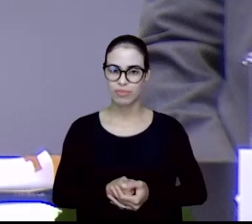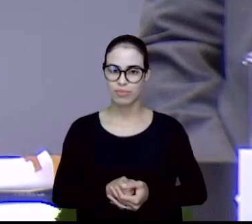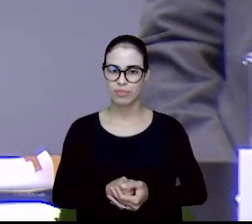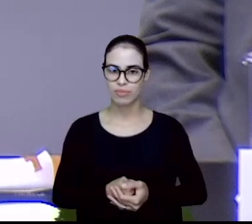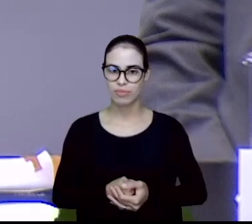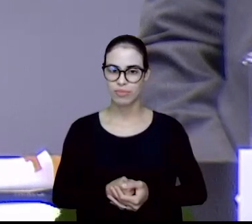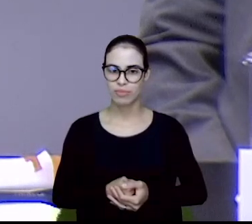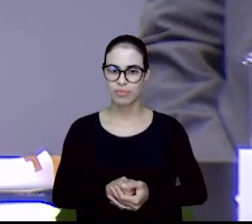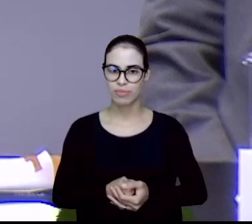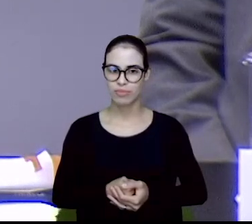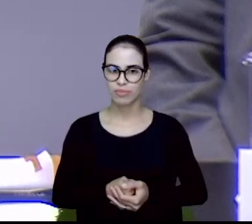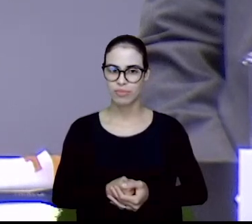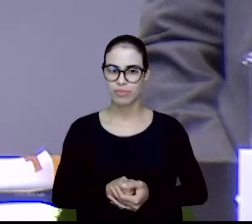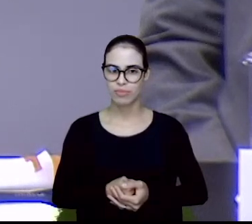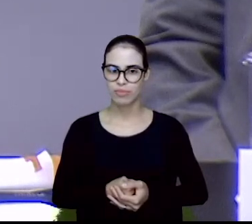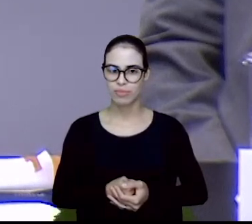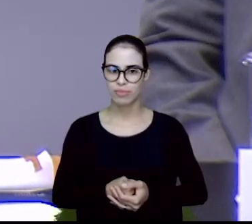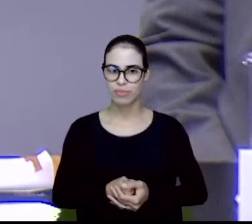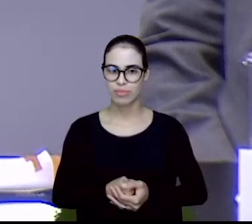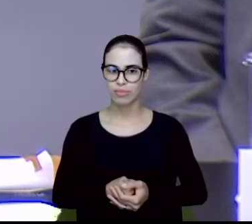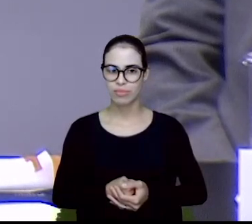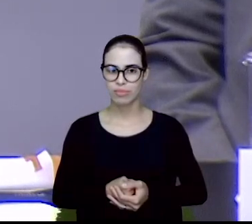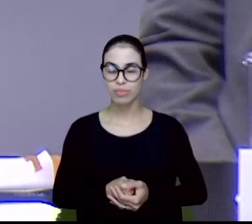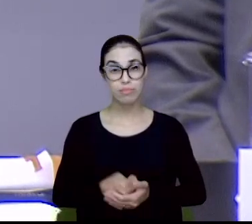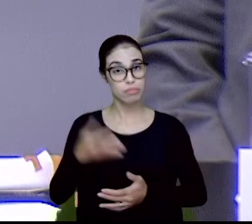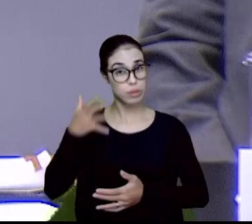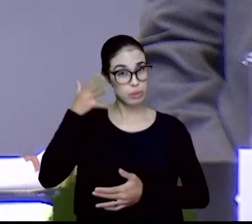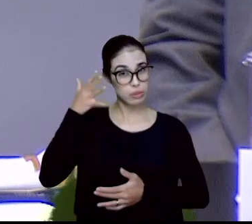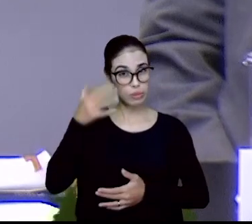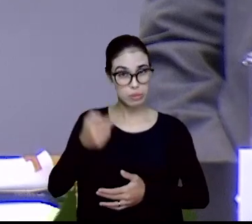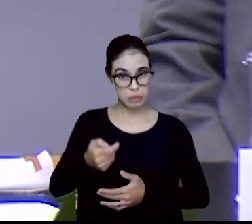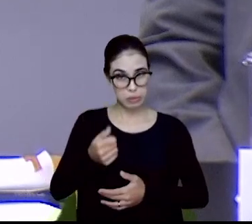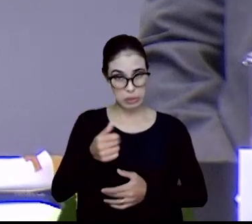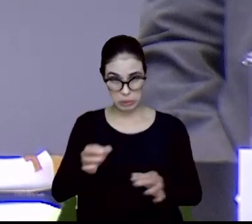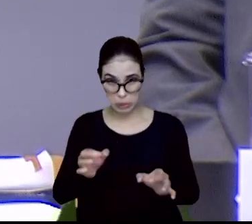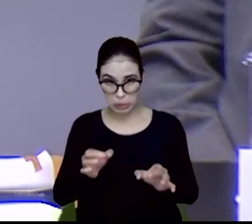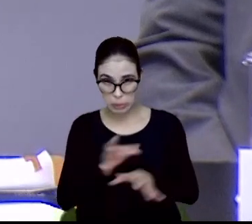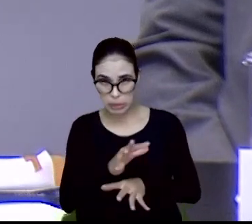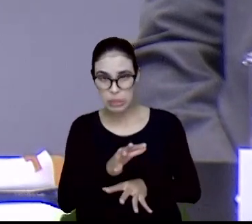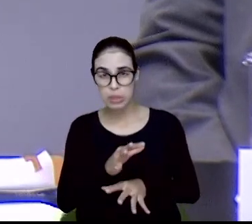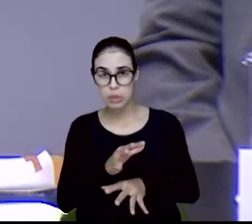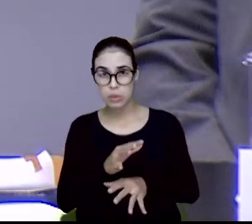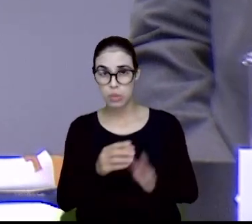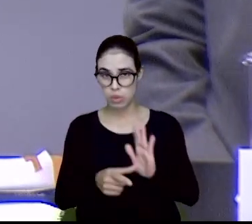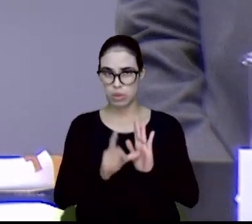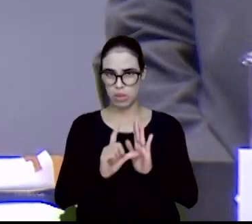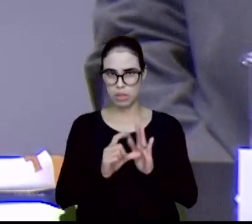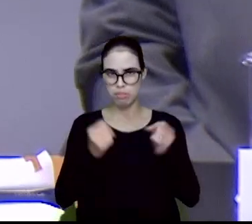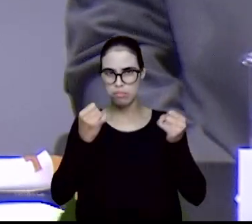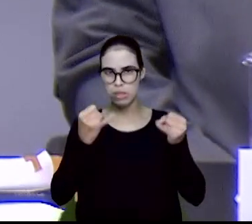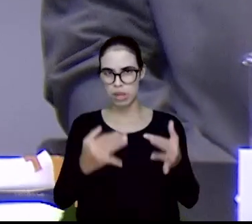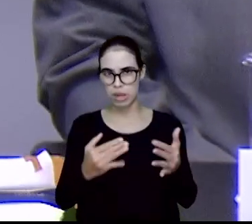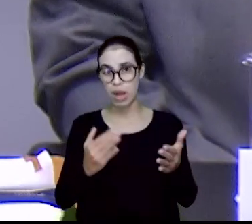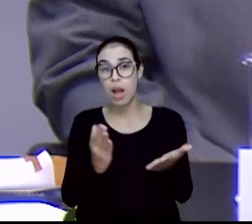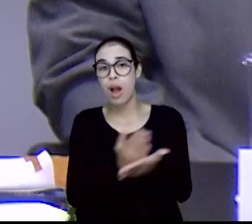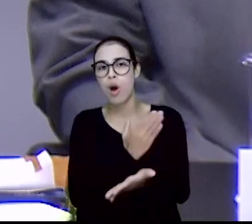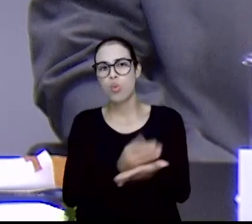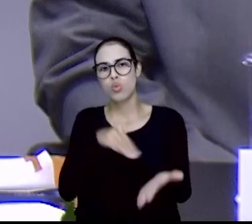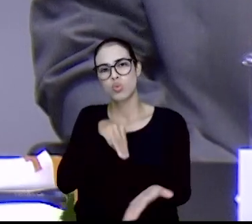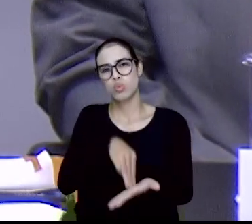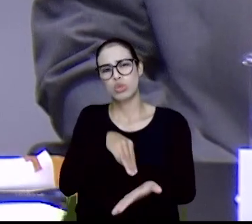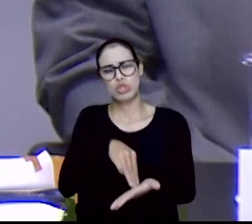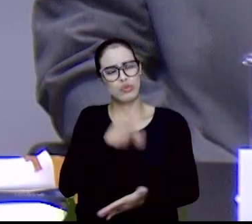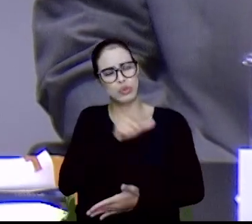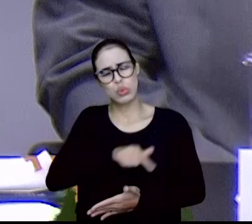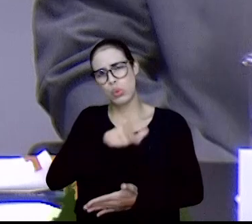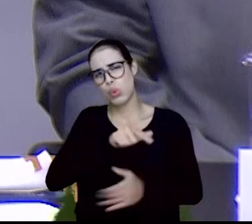e por fim, encerrando essa segunda parte, existem algumas razões bastante óbvias